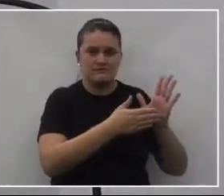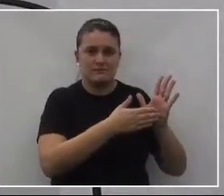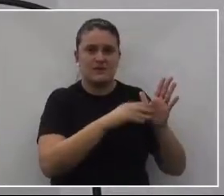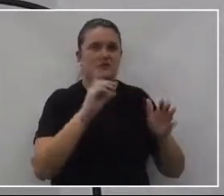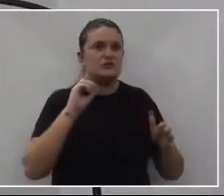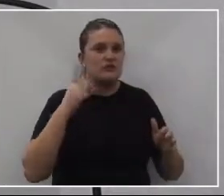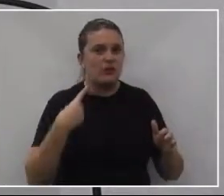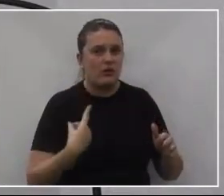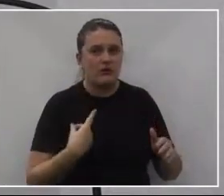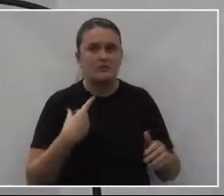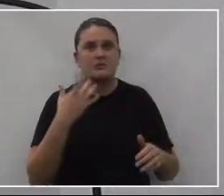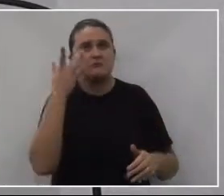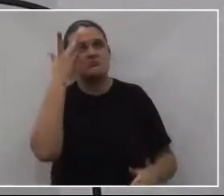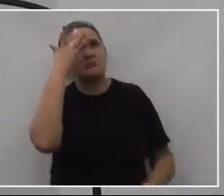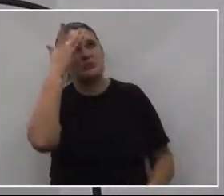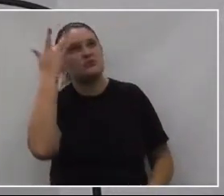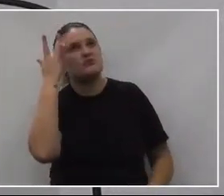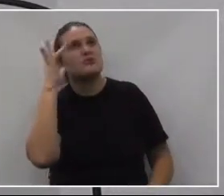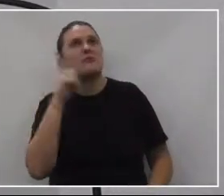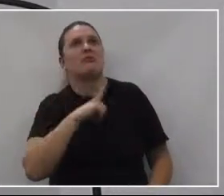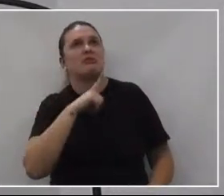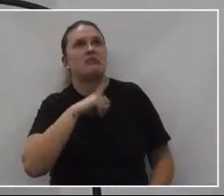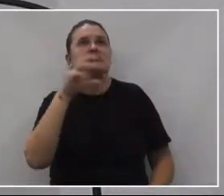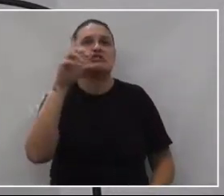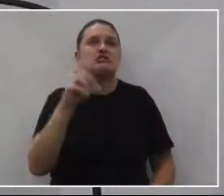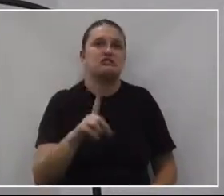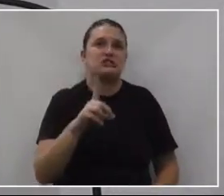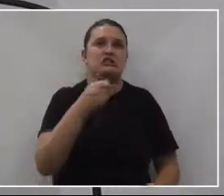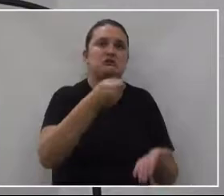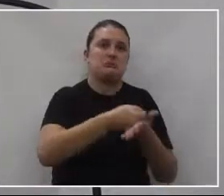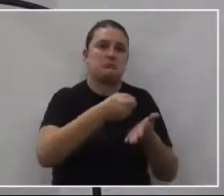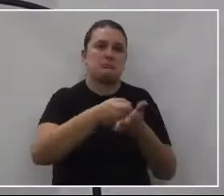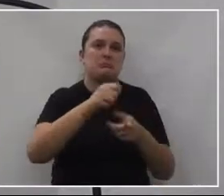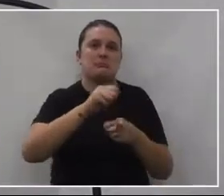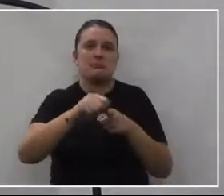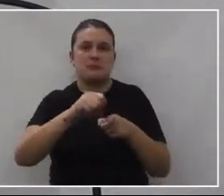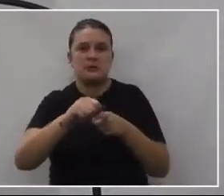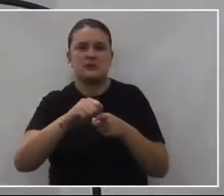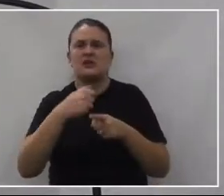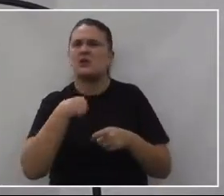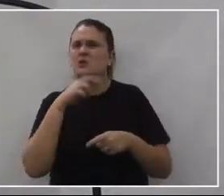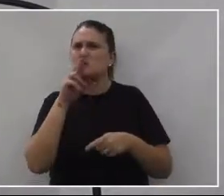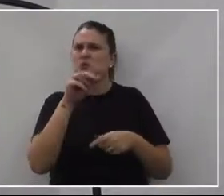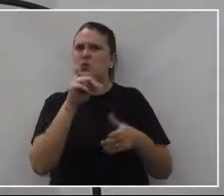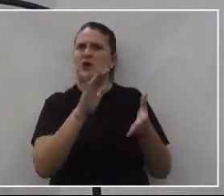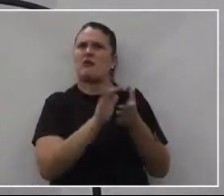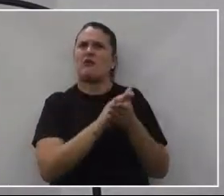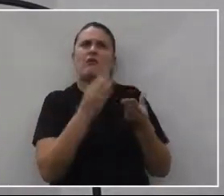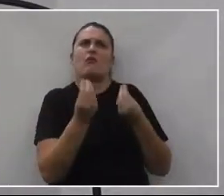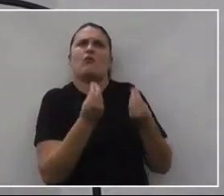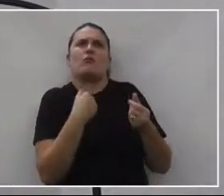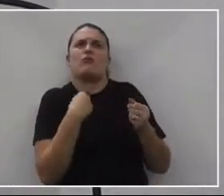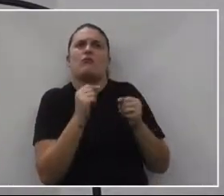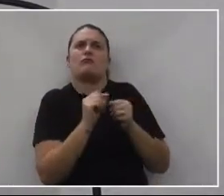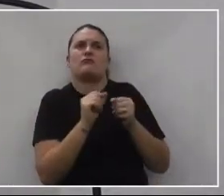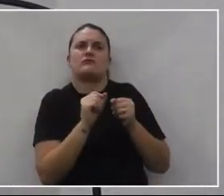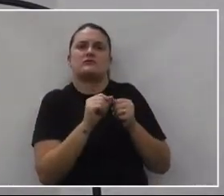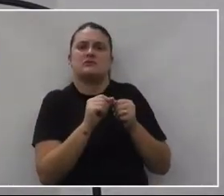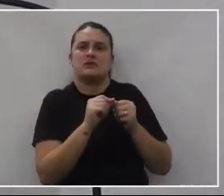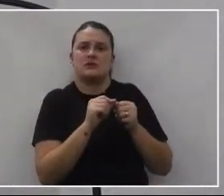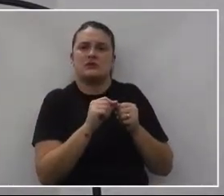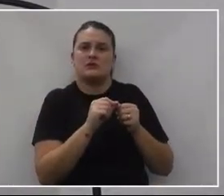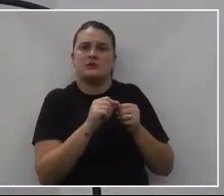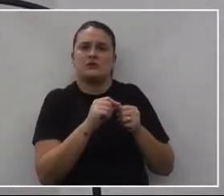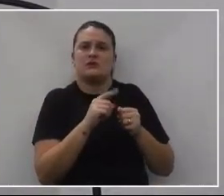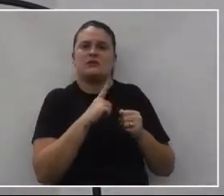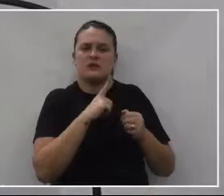pessoas não sabem se tem o direito à pensão mesmo ou não, se já não está vivendo junto, mas eu nunca casei, mas aí como é que eu faço, né? Tem um bem lá que não